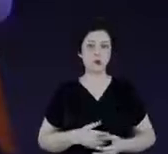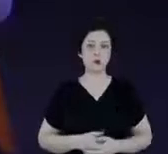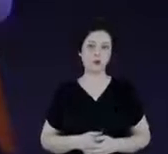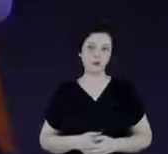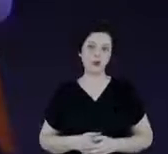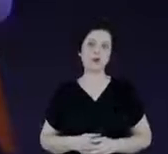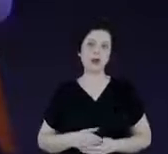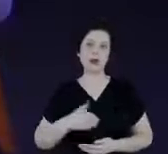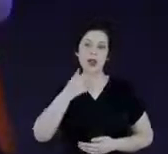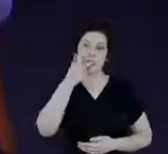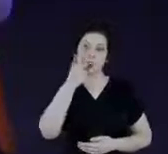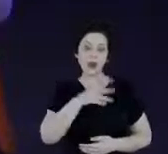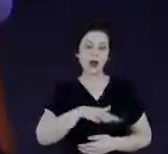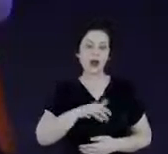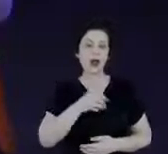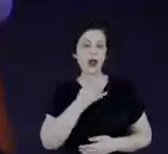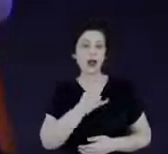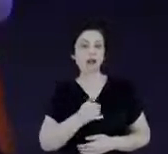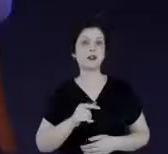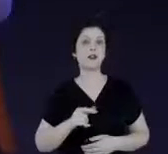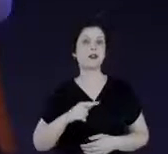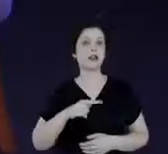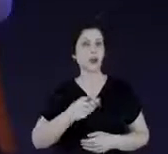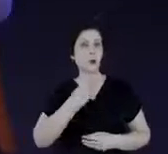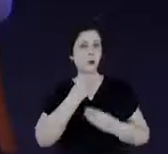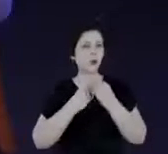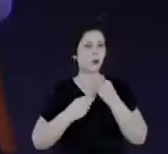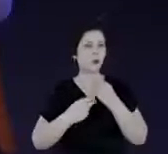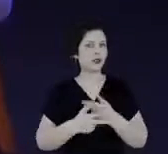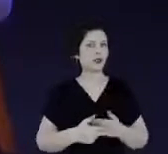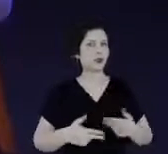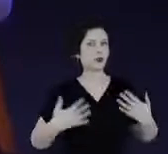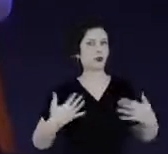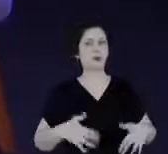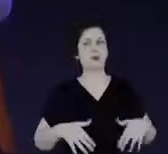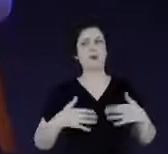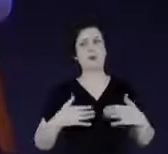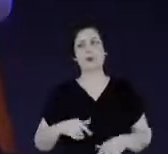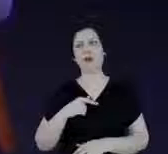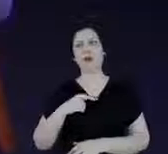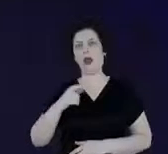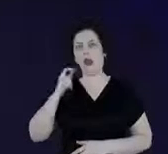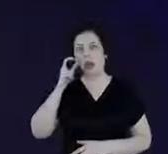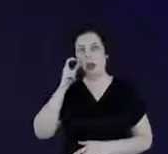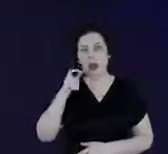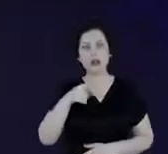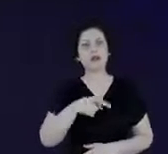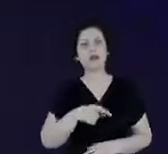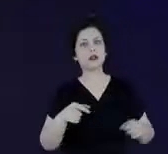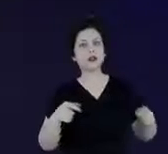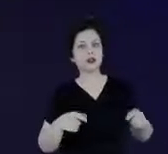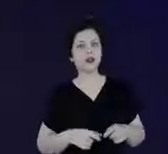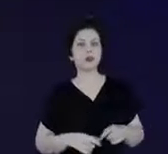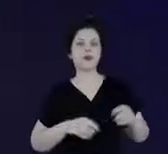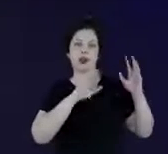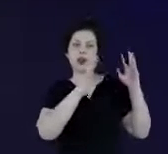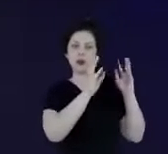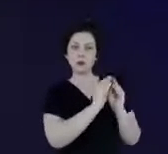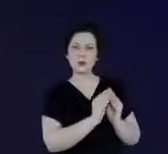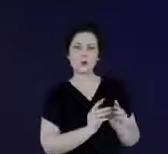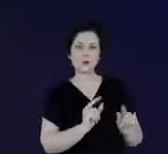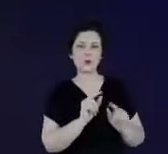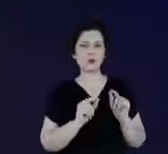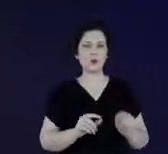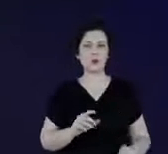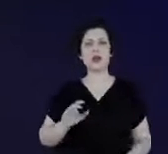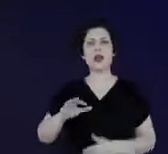eu acho que o setor elétrico está cheio de oportunidades eu acho que tem muita coisa interessante para fazer só recapitulando aquela questão